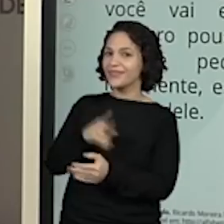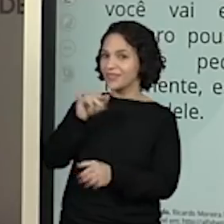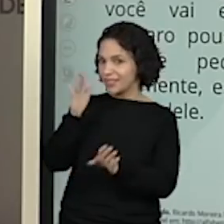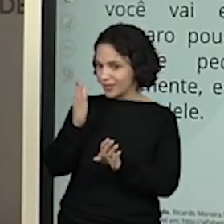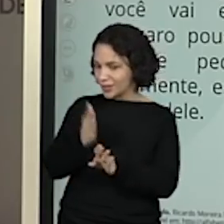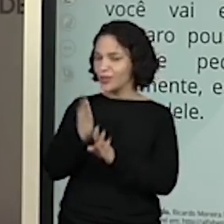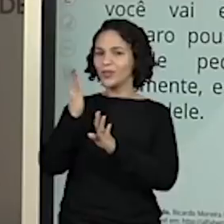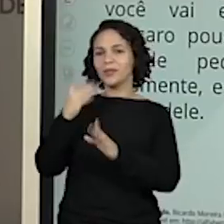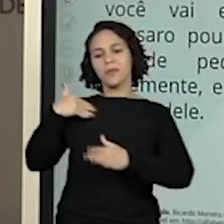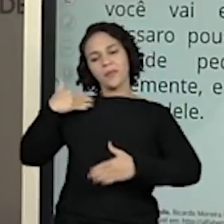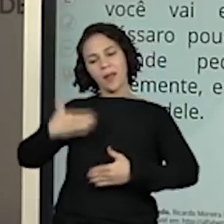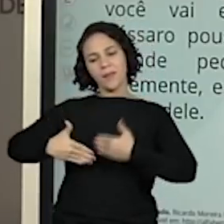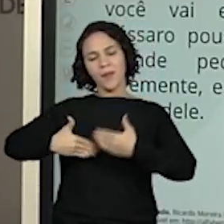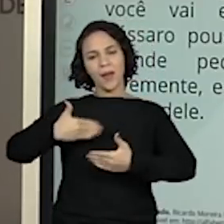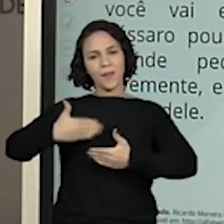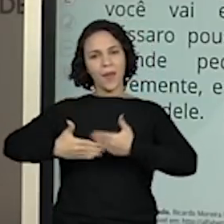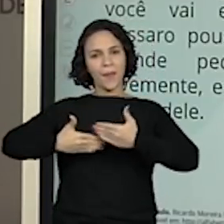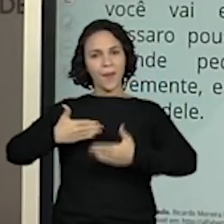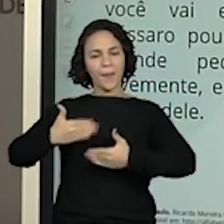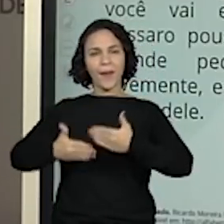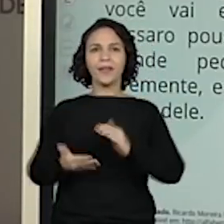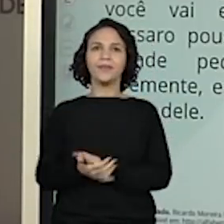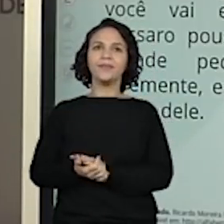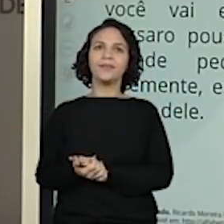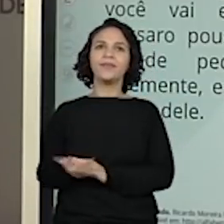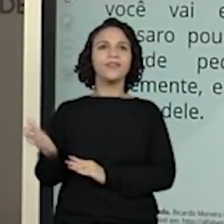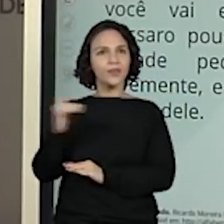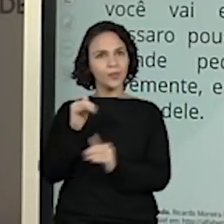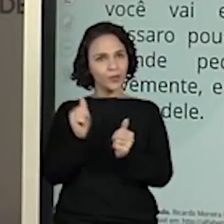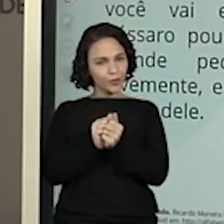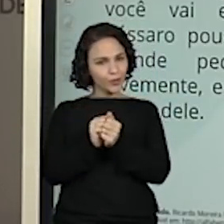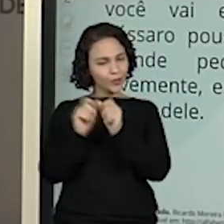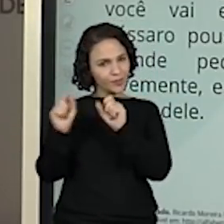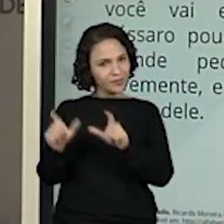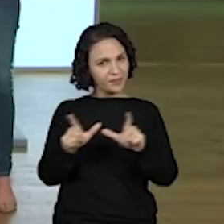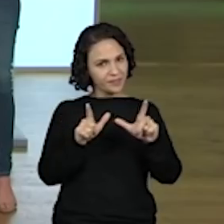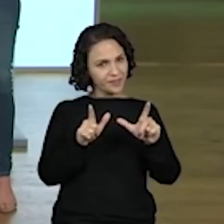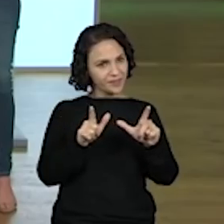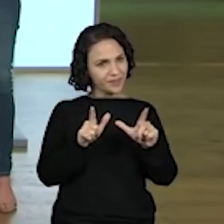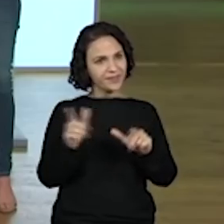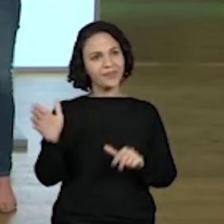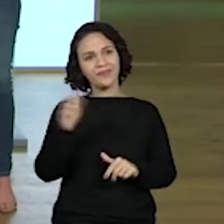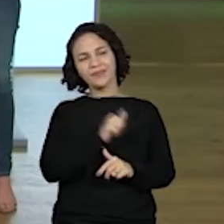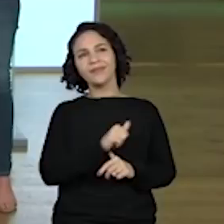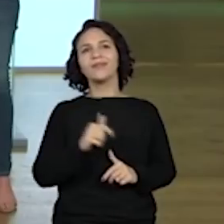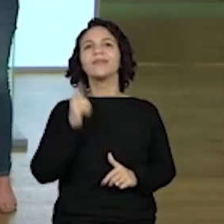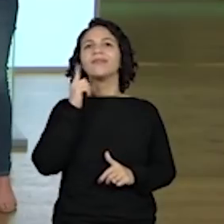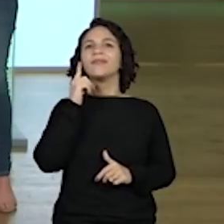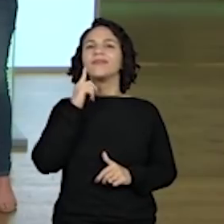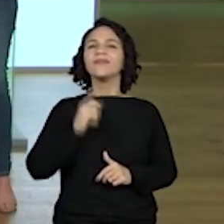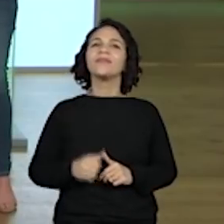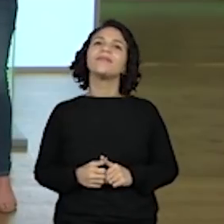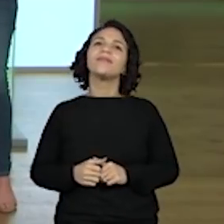descobrir aos poucos no decorrer da leitura. Vamos juntos para a próxima parte? Vamos lá?